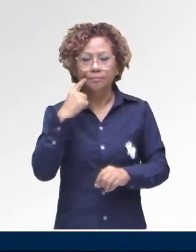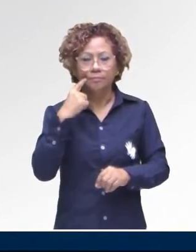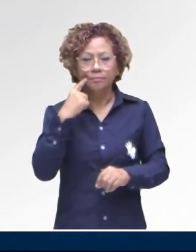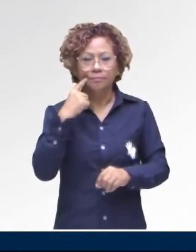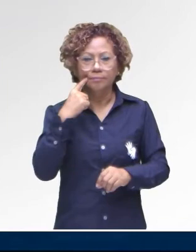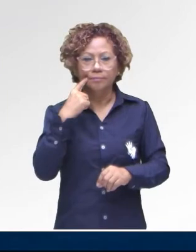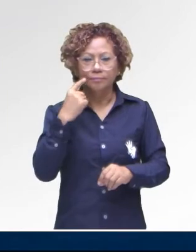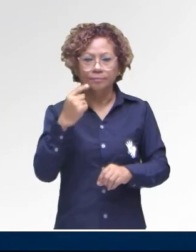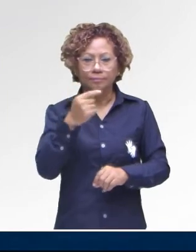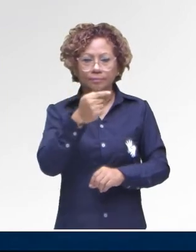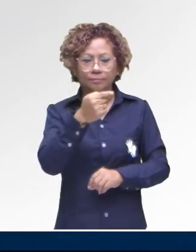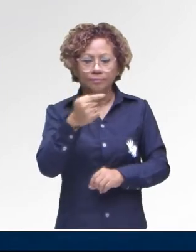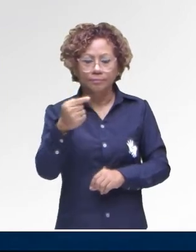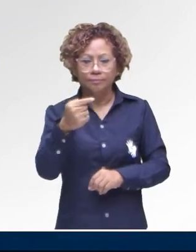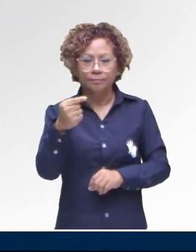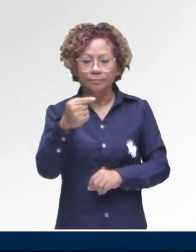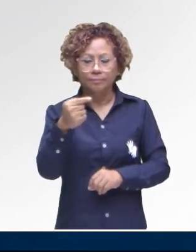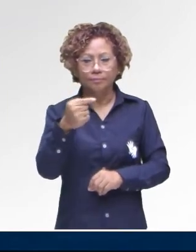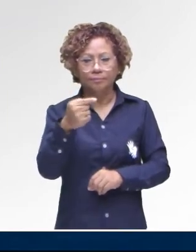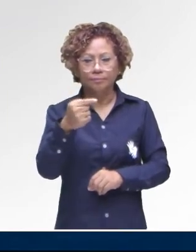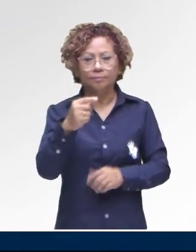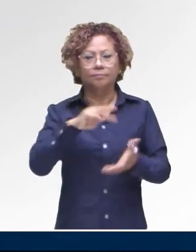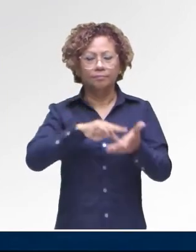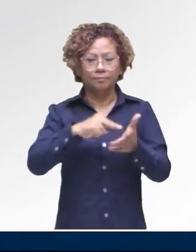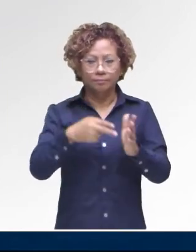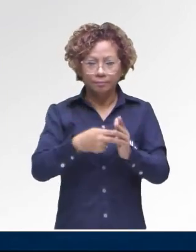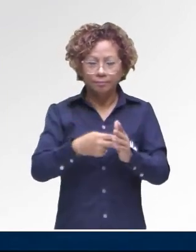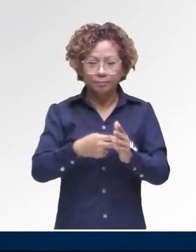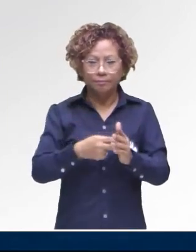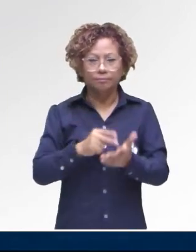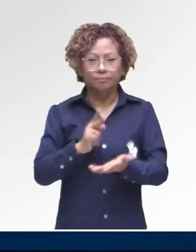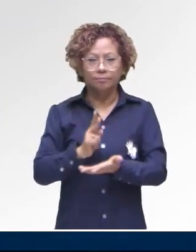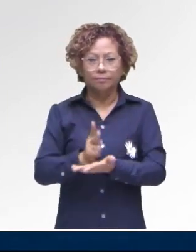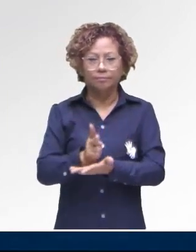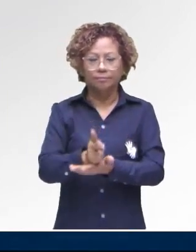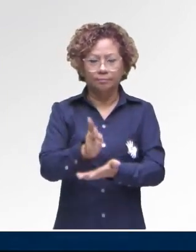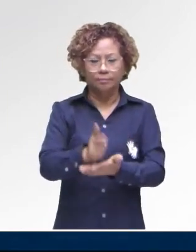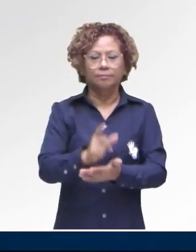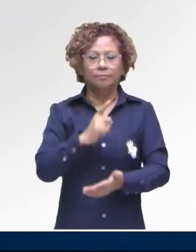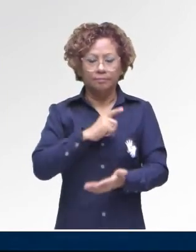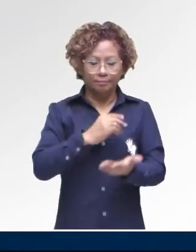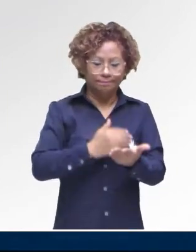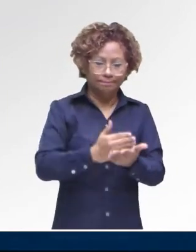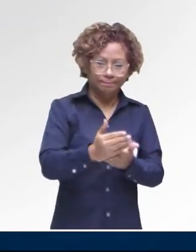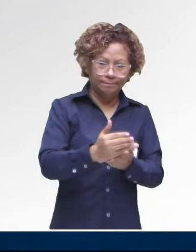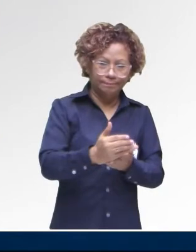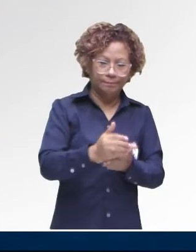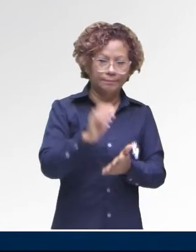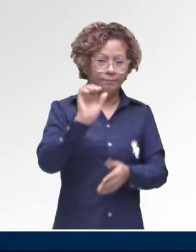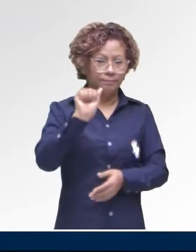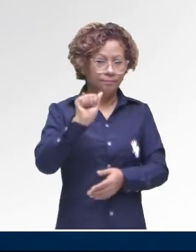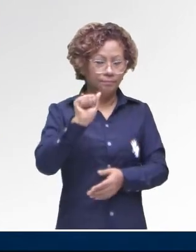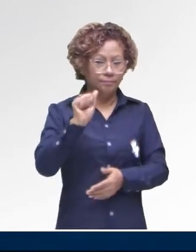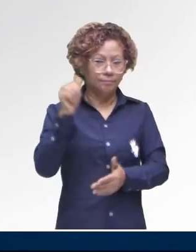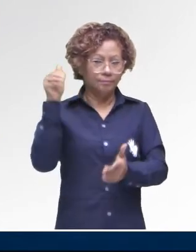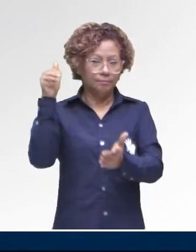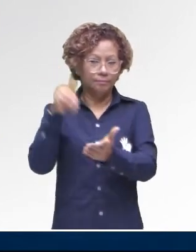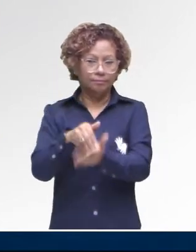somente o tracinho, né? Indicando que ele é um segmento. Que ele começa no A, né? E termina